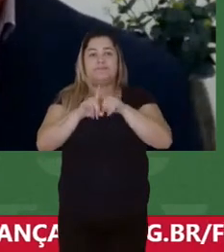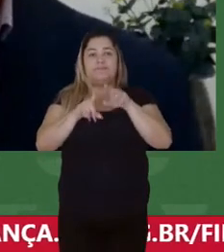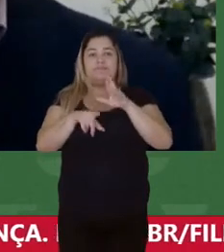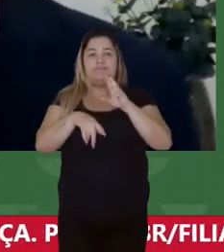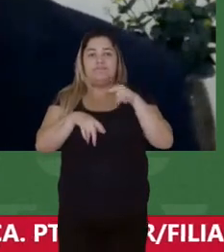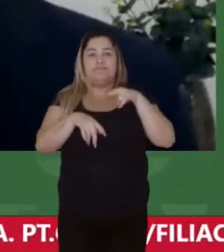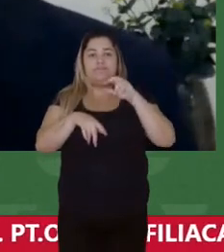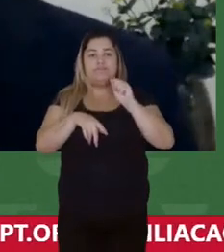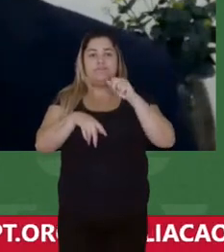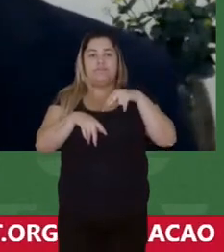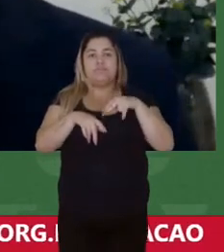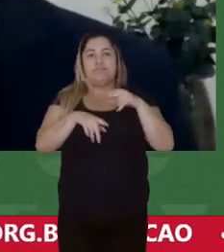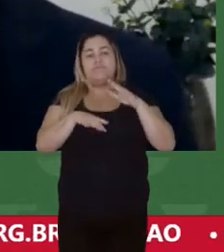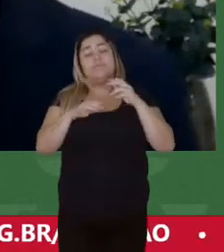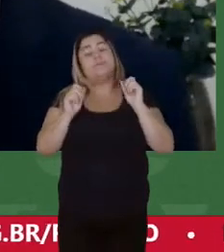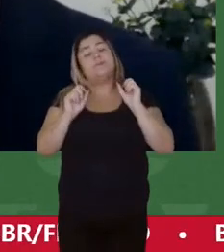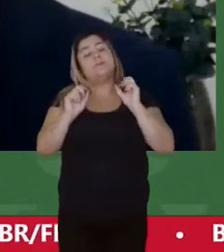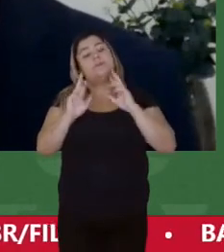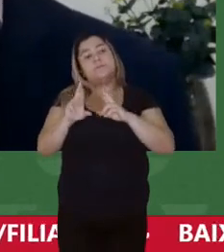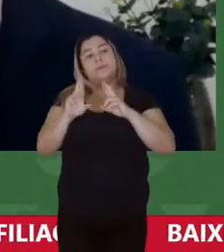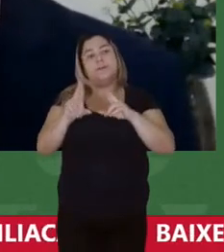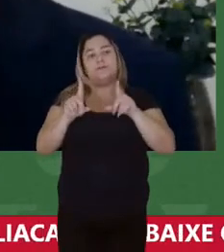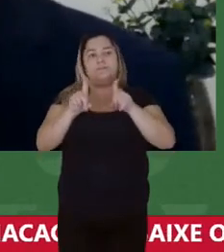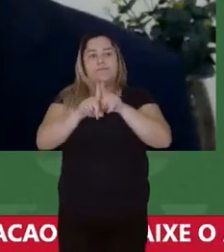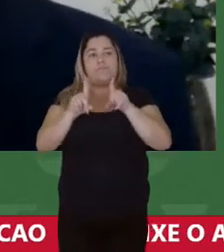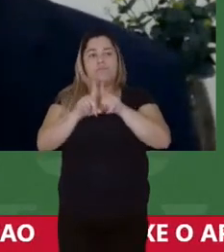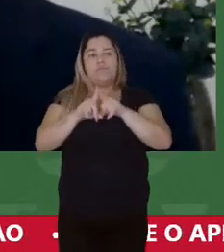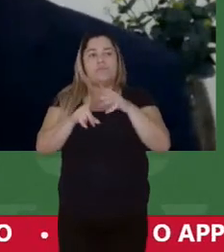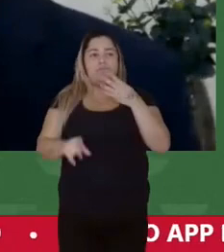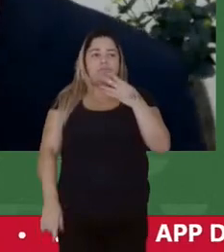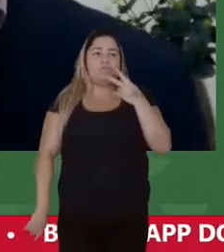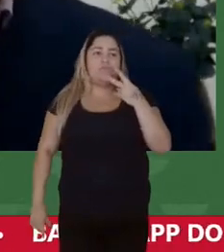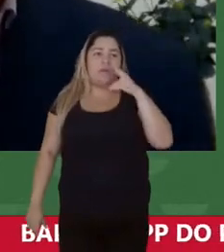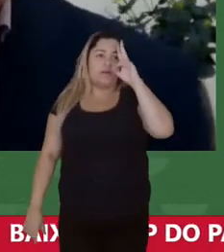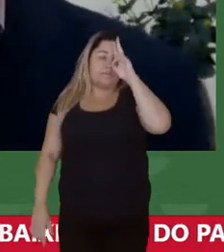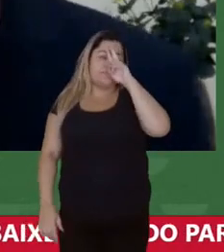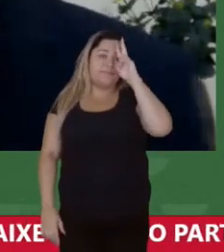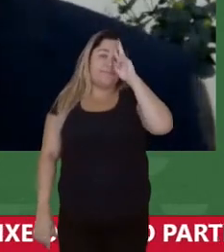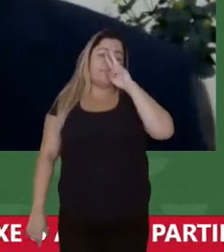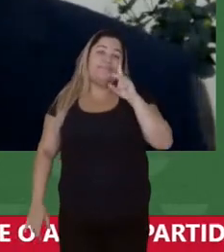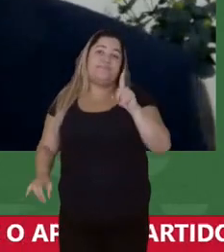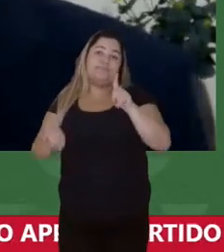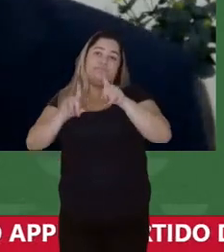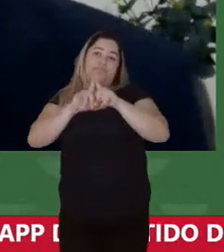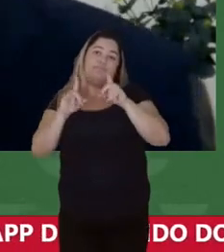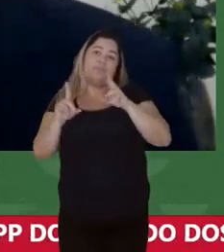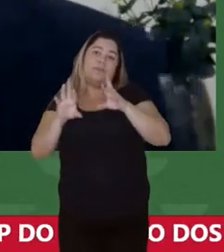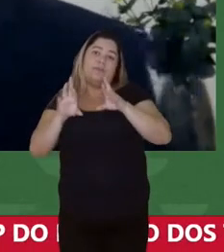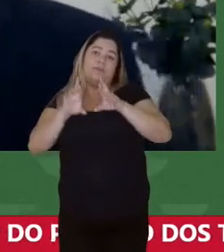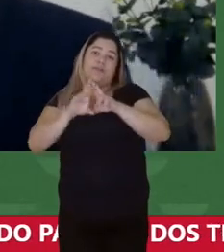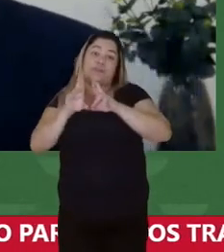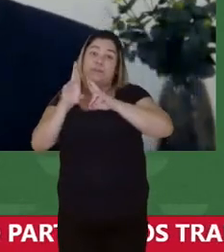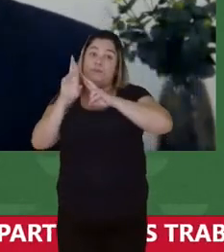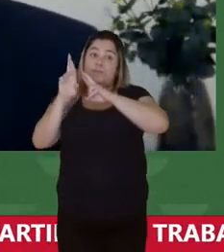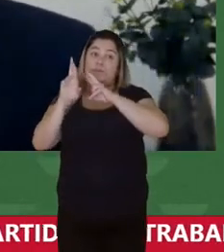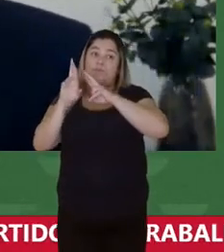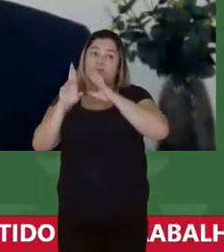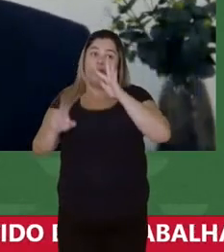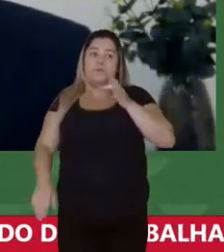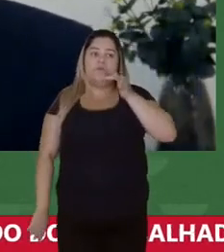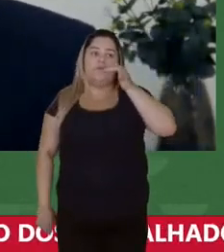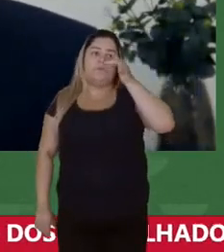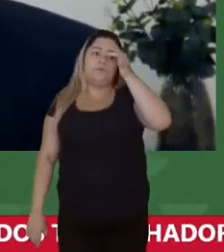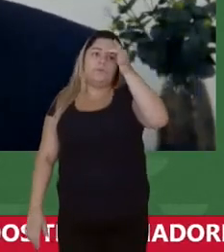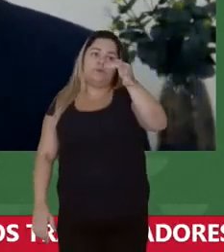que espera do parlamento brasileiro, dessa história de 42 anos e o que espera para o futuro.